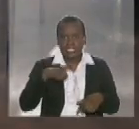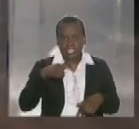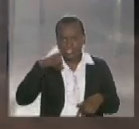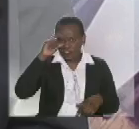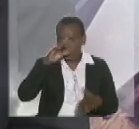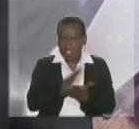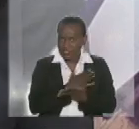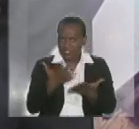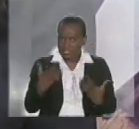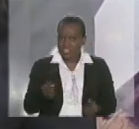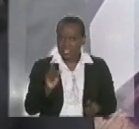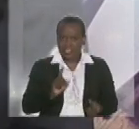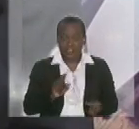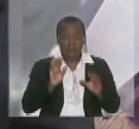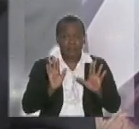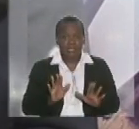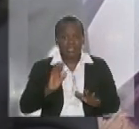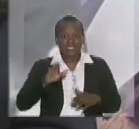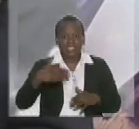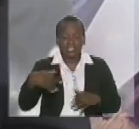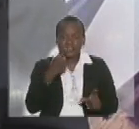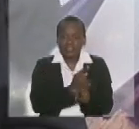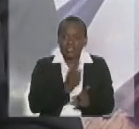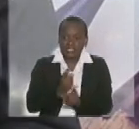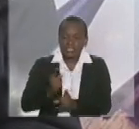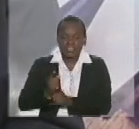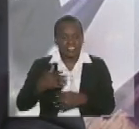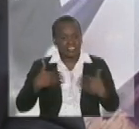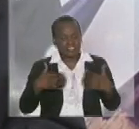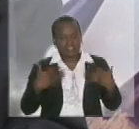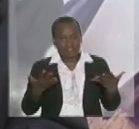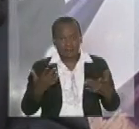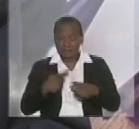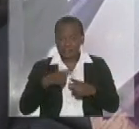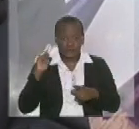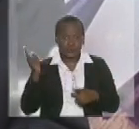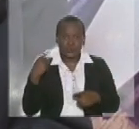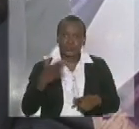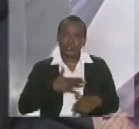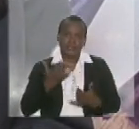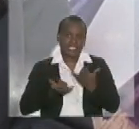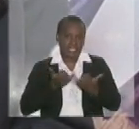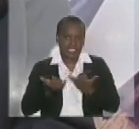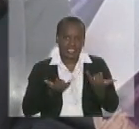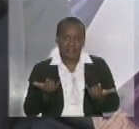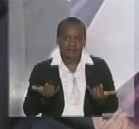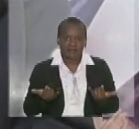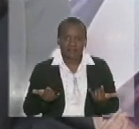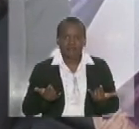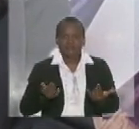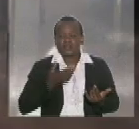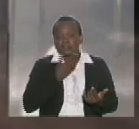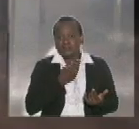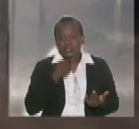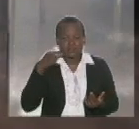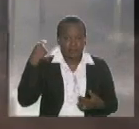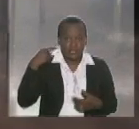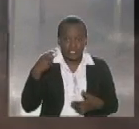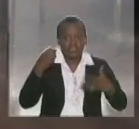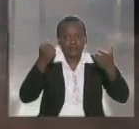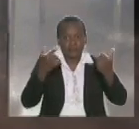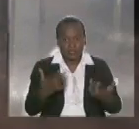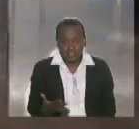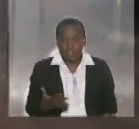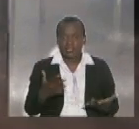muita resistência, né? Muito. Mas depois muita descoberta também, porque todo mundo gosta de brincar, né? O menino maluquinho,